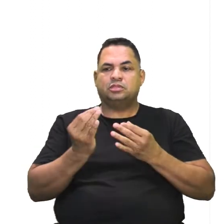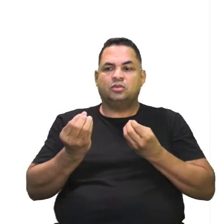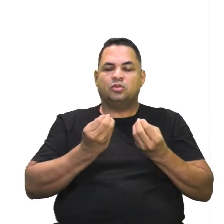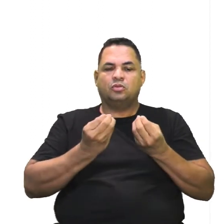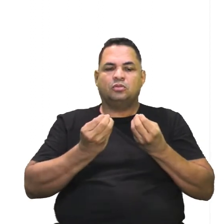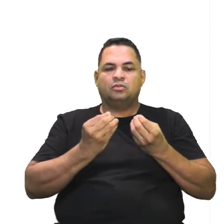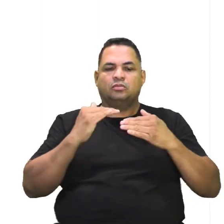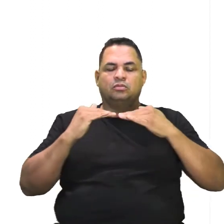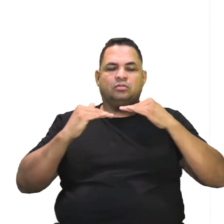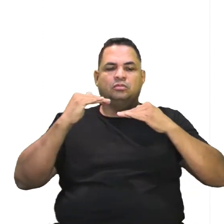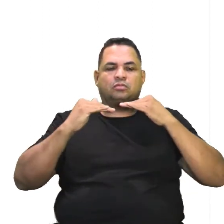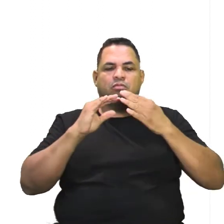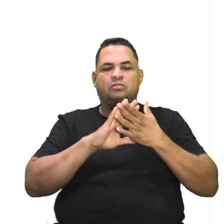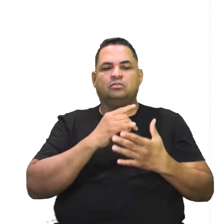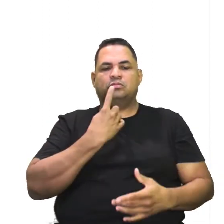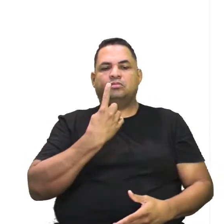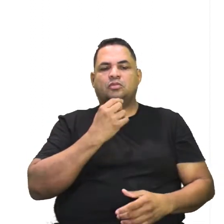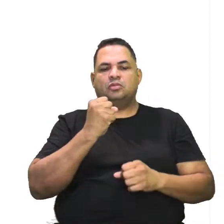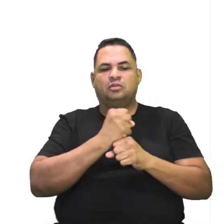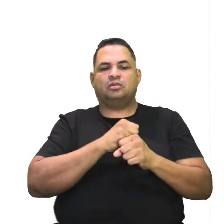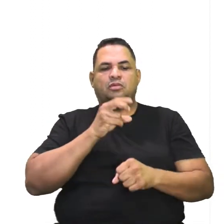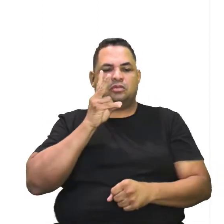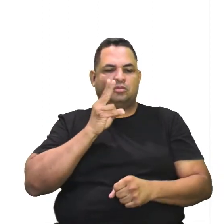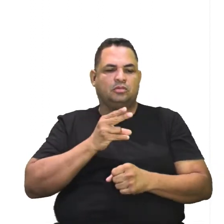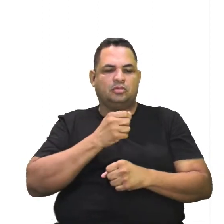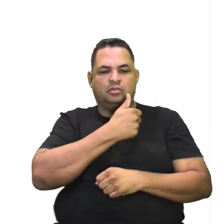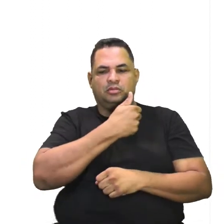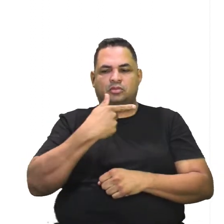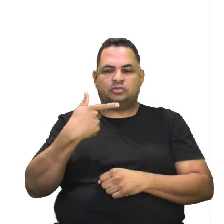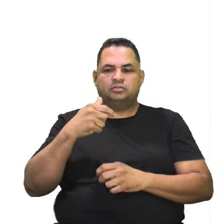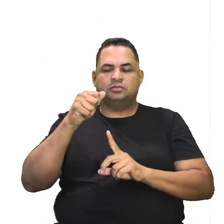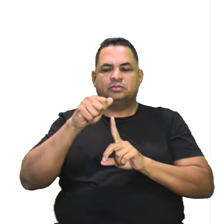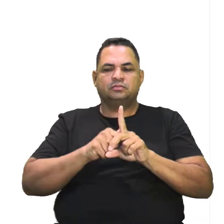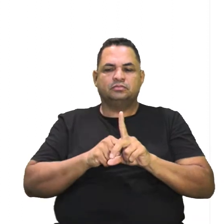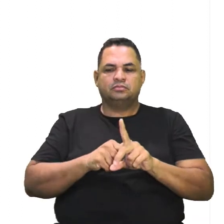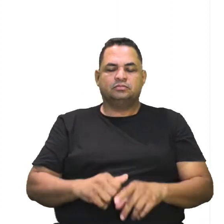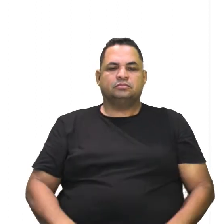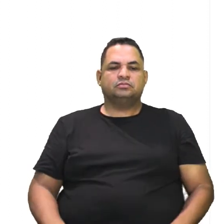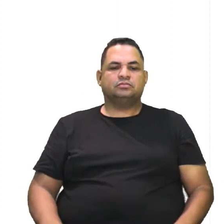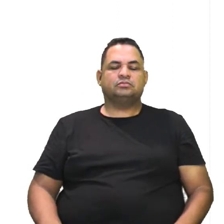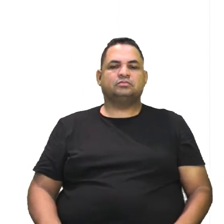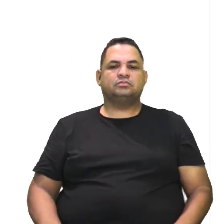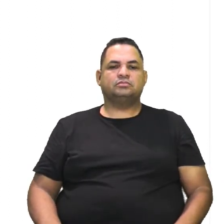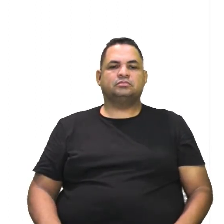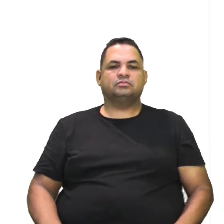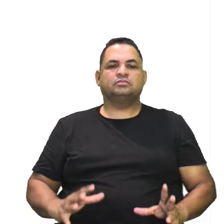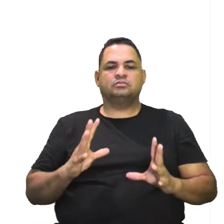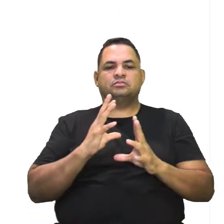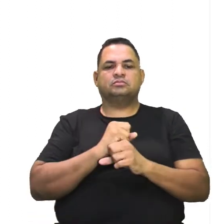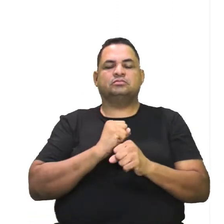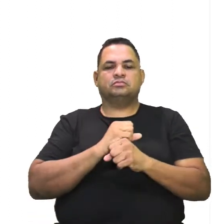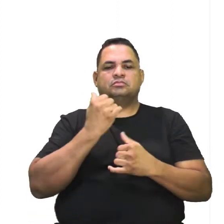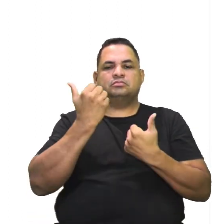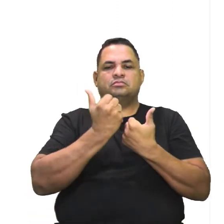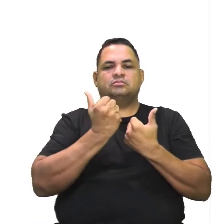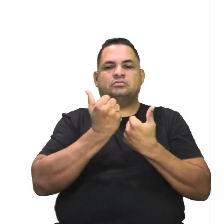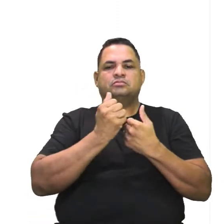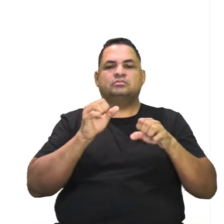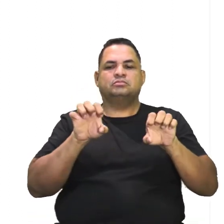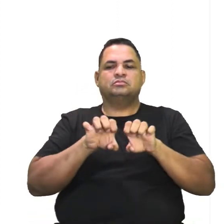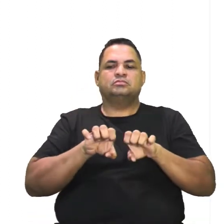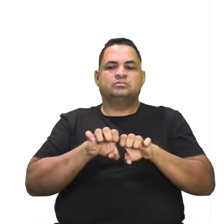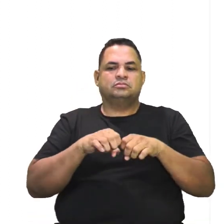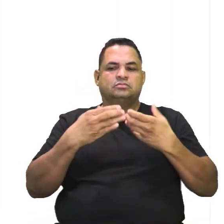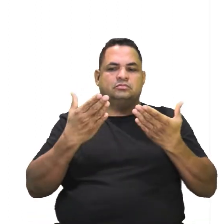maneiras equivalentes. Então, um ano é o mesmo que 12 meses, tá? Então, vamos lá? Partiu o cálculo agora, vamos substituir na